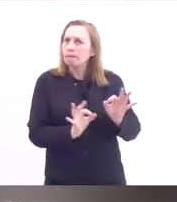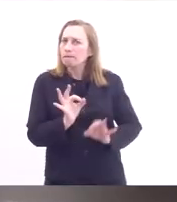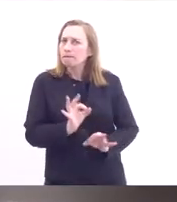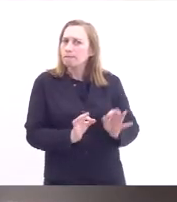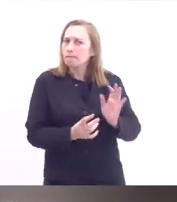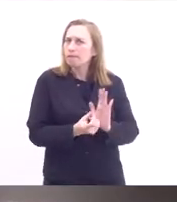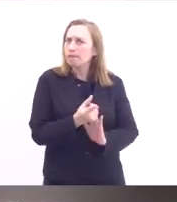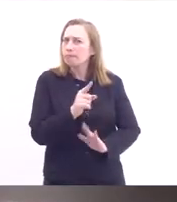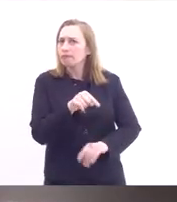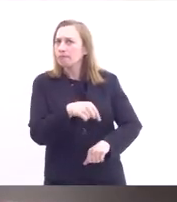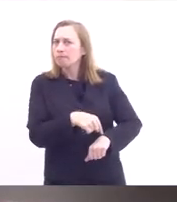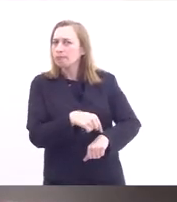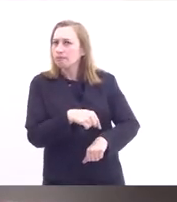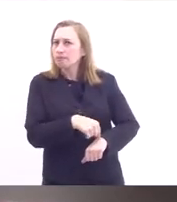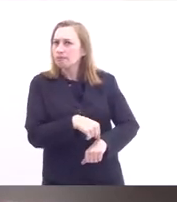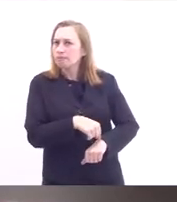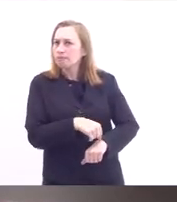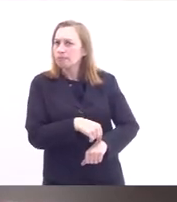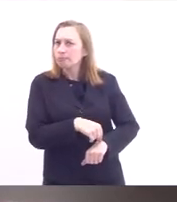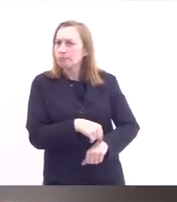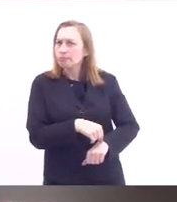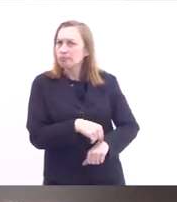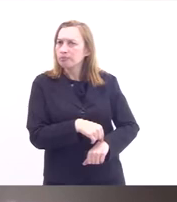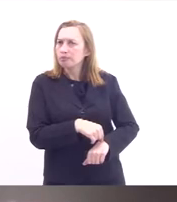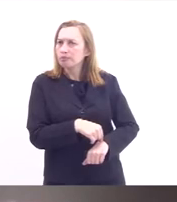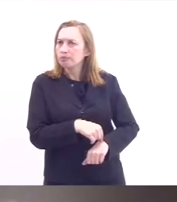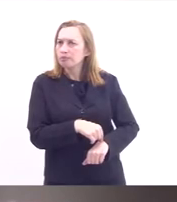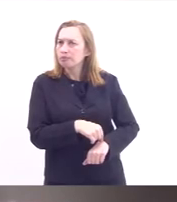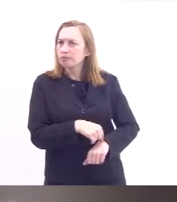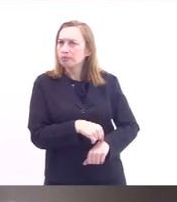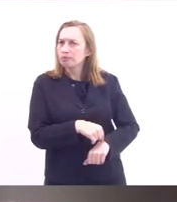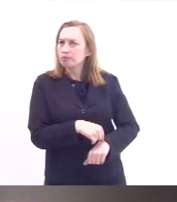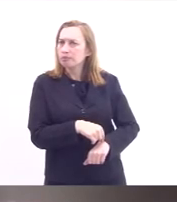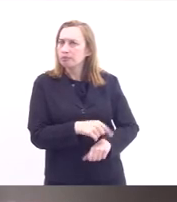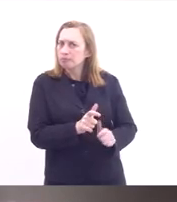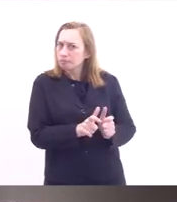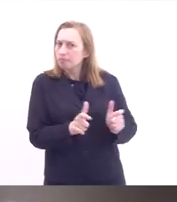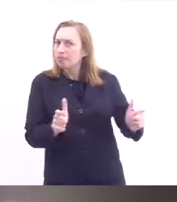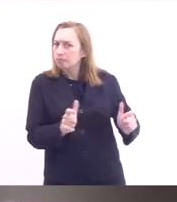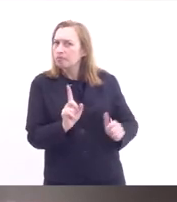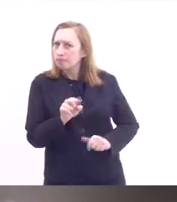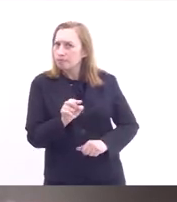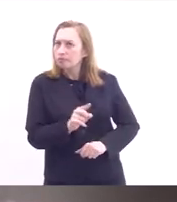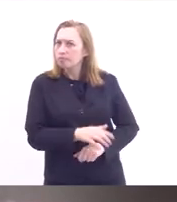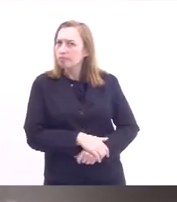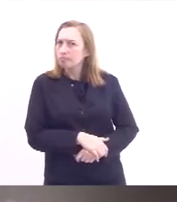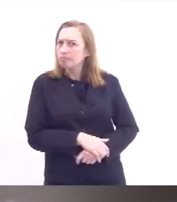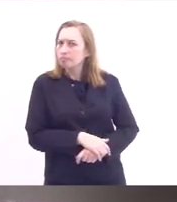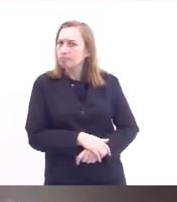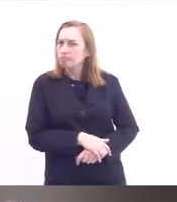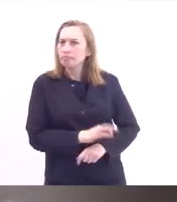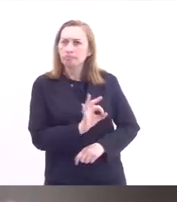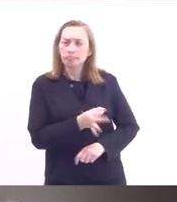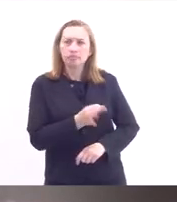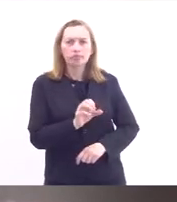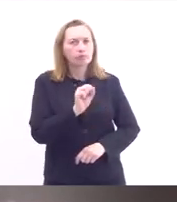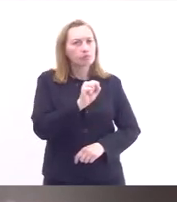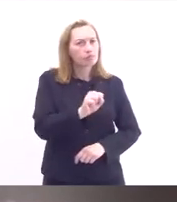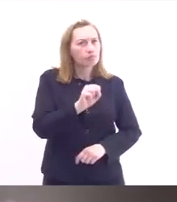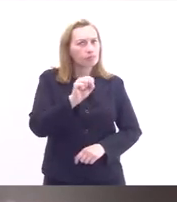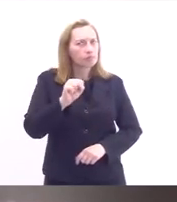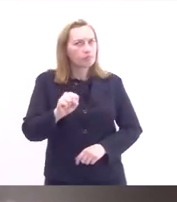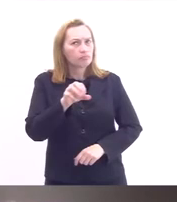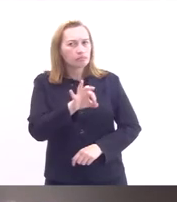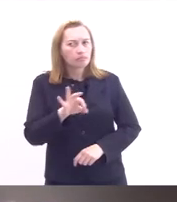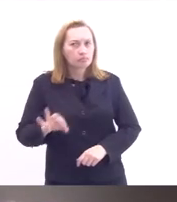nesse momento, né, ele está bem estocado, né, porque praticamente 88%